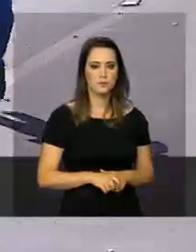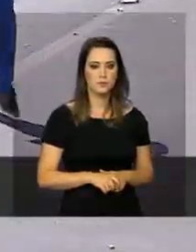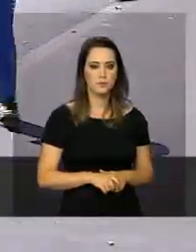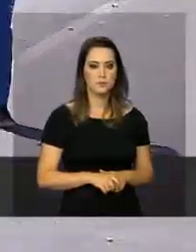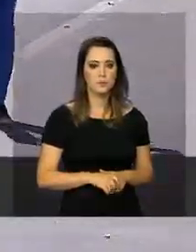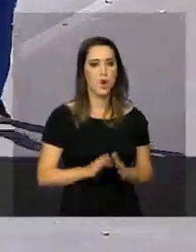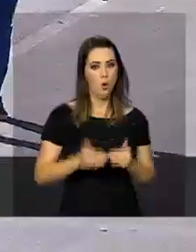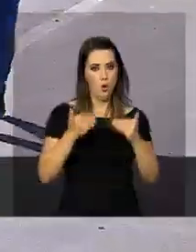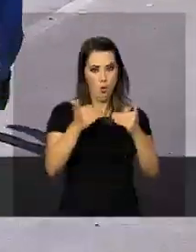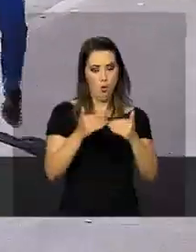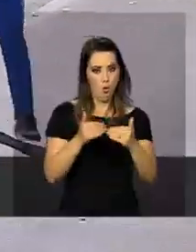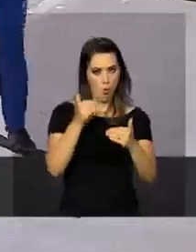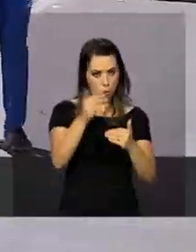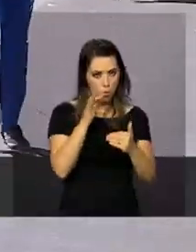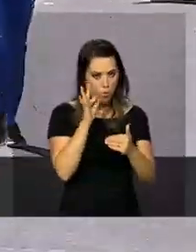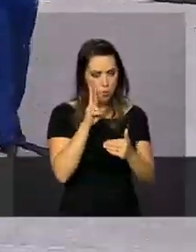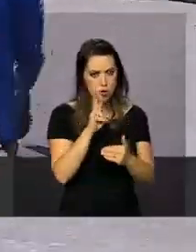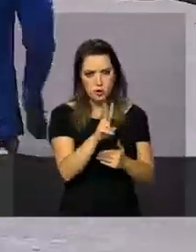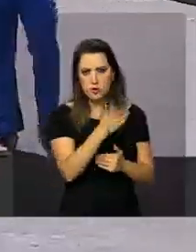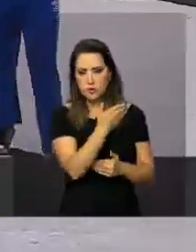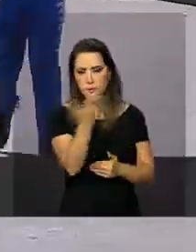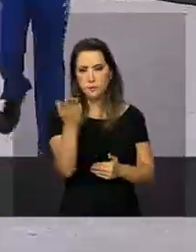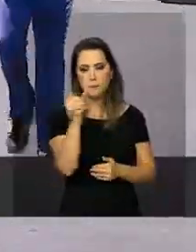Esse próximo aí que nós estamos vendo com